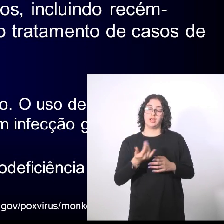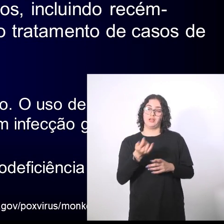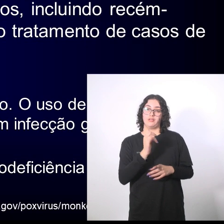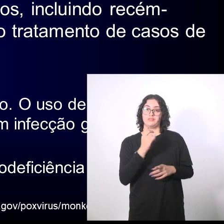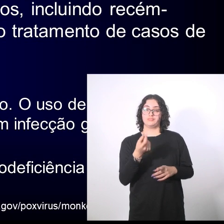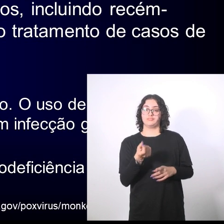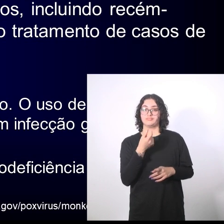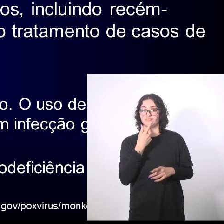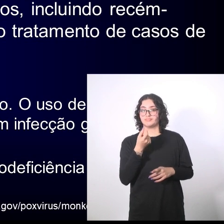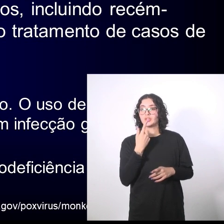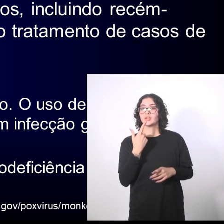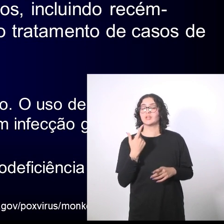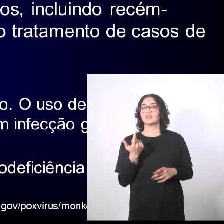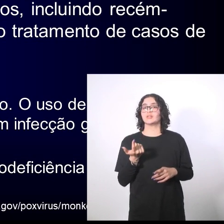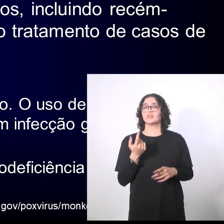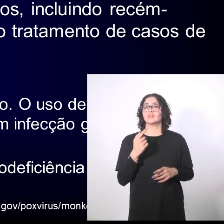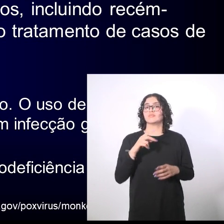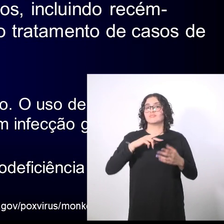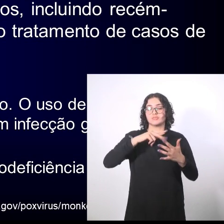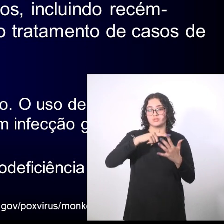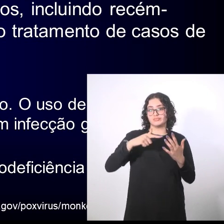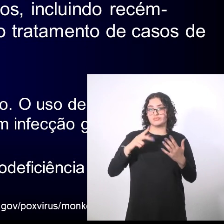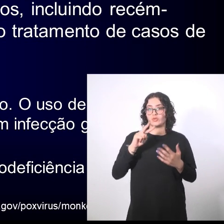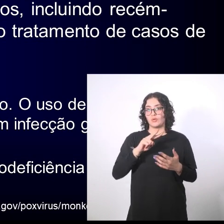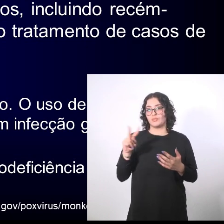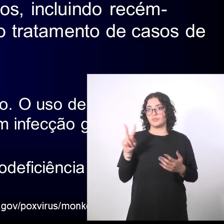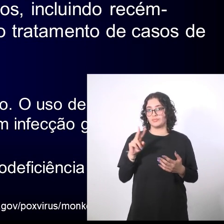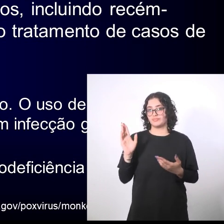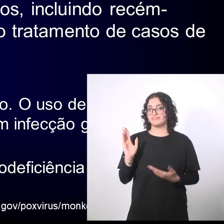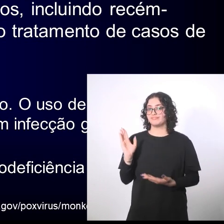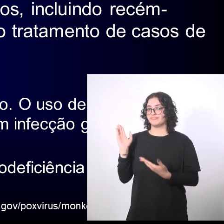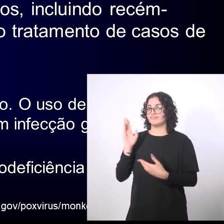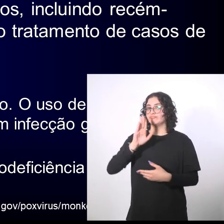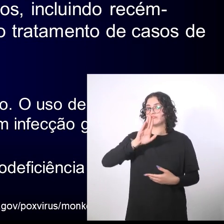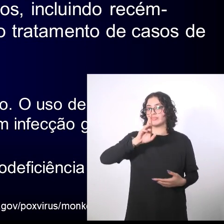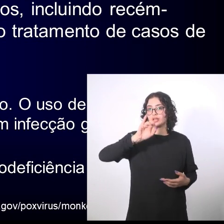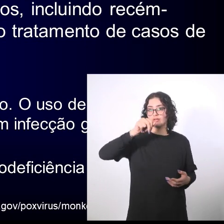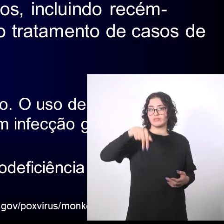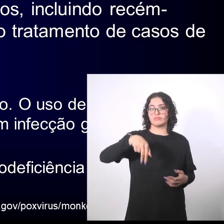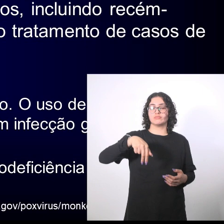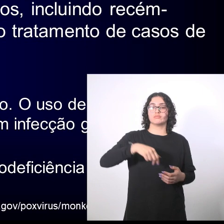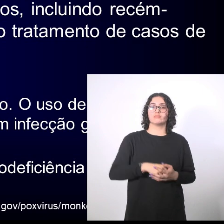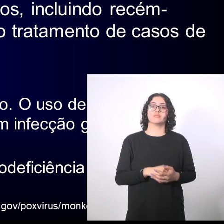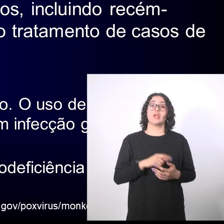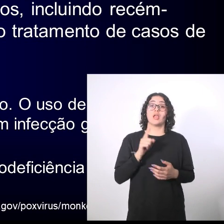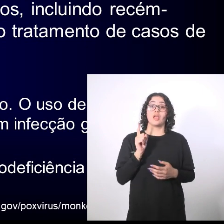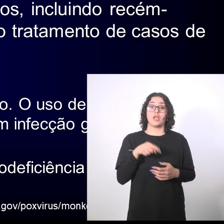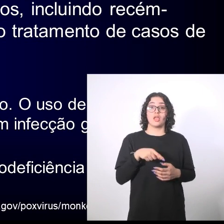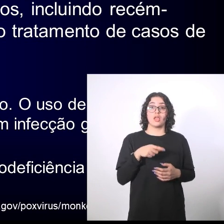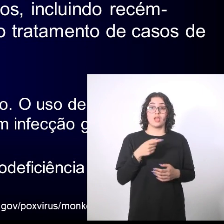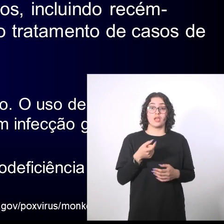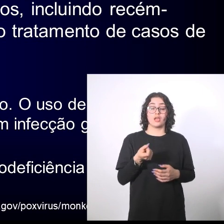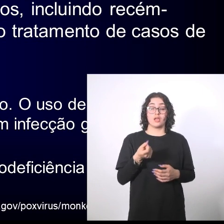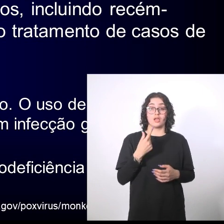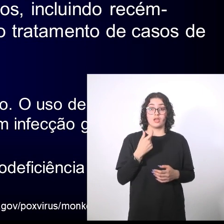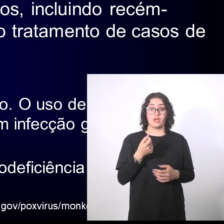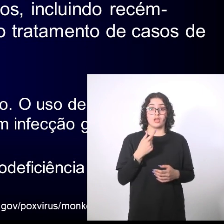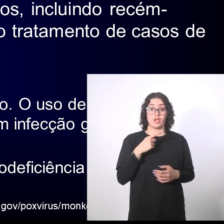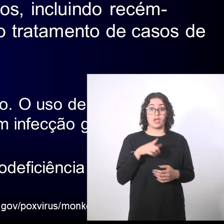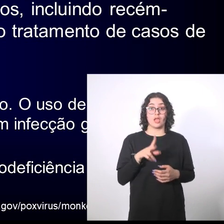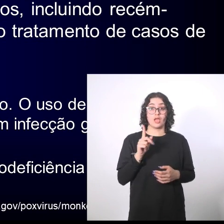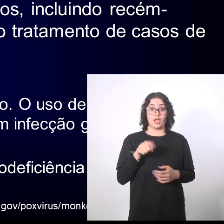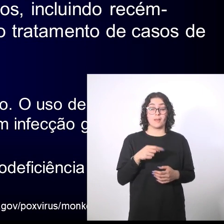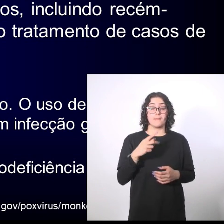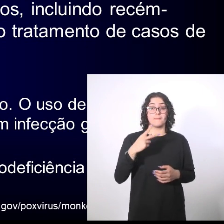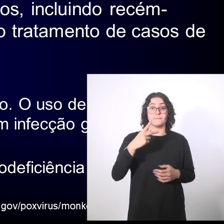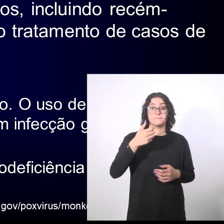cidofovir, o brincidofovir, eu lembro que o brincidofovir é uma droga potencialmente hepatotóxica, então